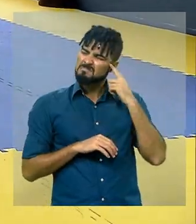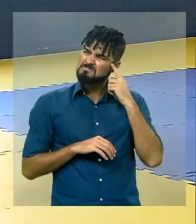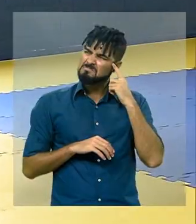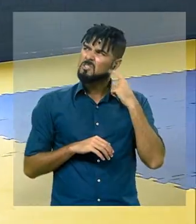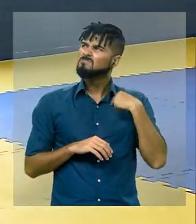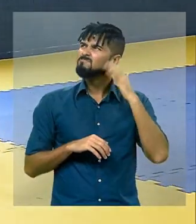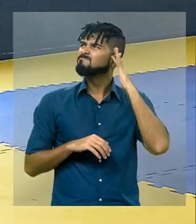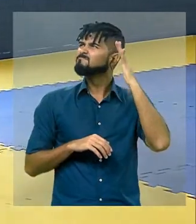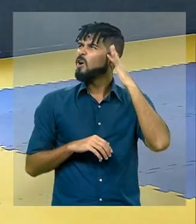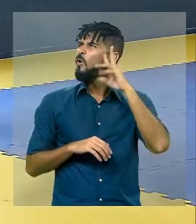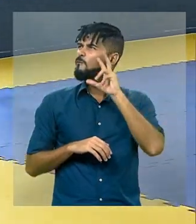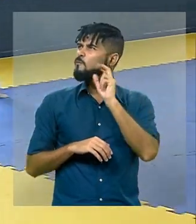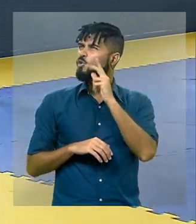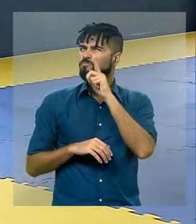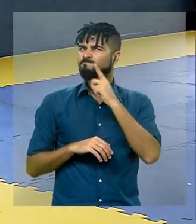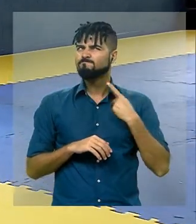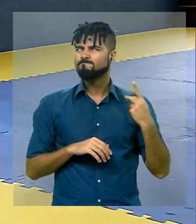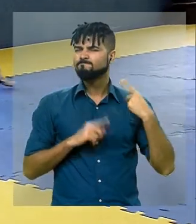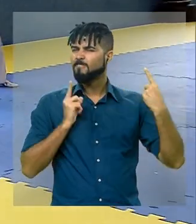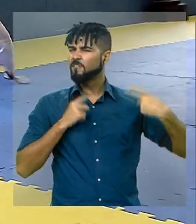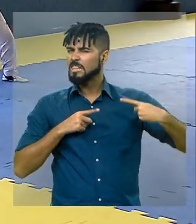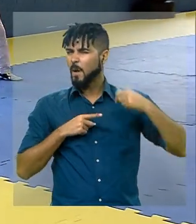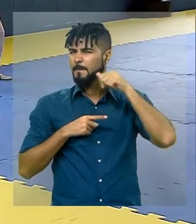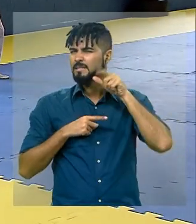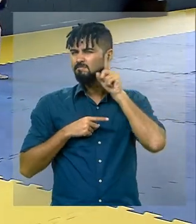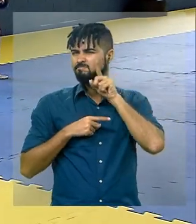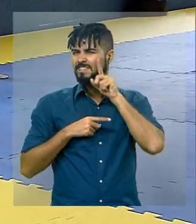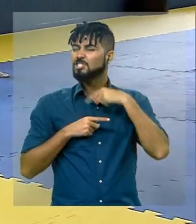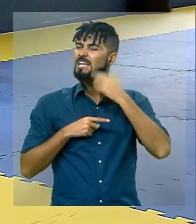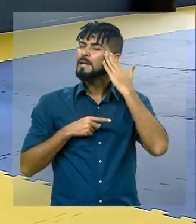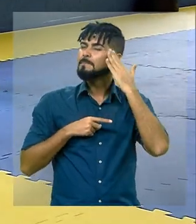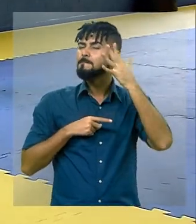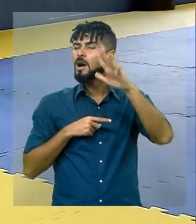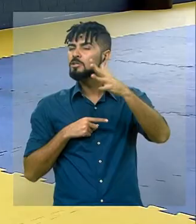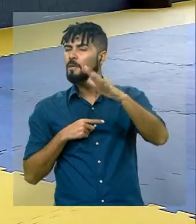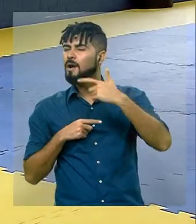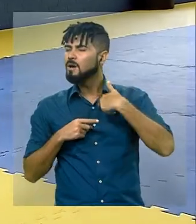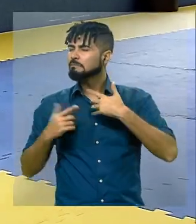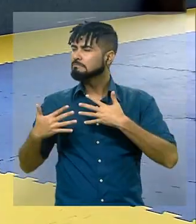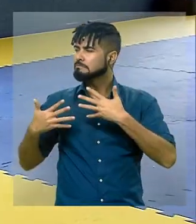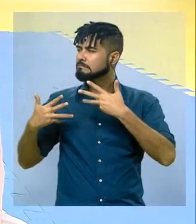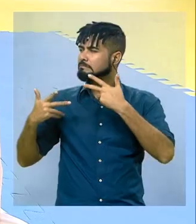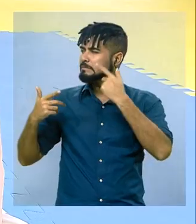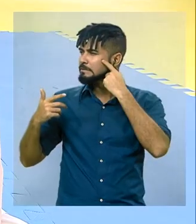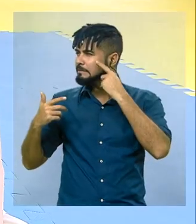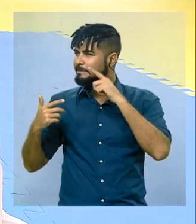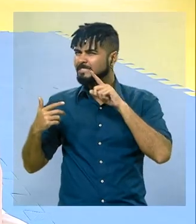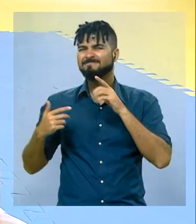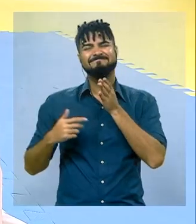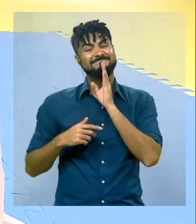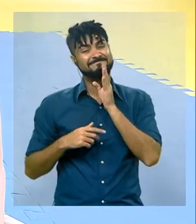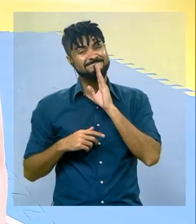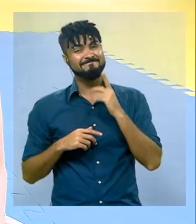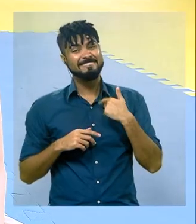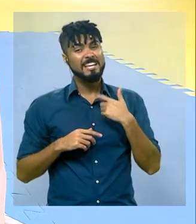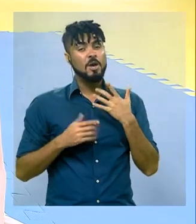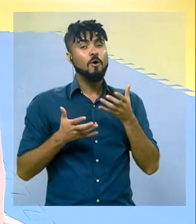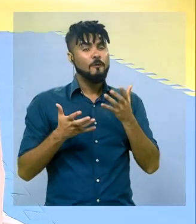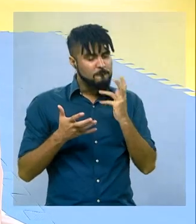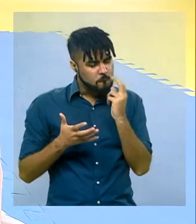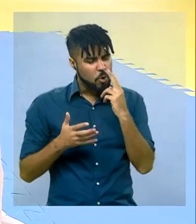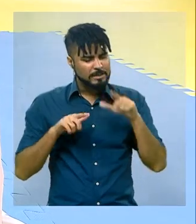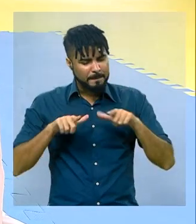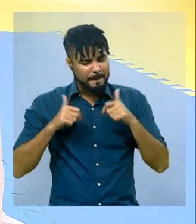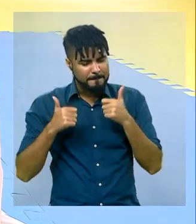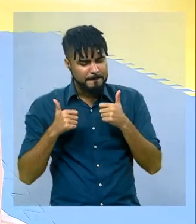ela na final, né? Porque a gente já sabia como ia sair a chave mais ou menos pelo ranqueamento. Já sabia que ia chegar lá e fazer um bom trabalho,